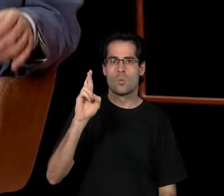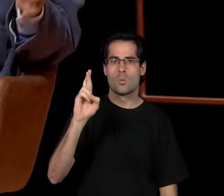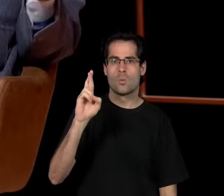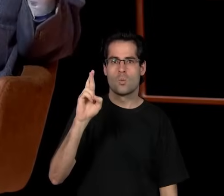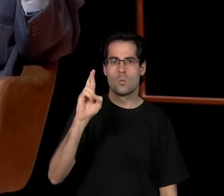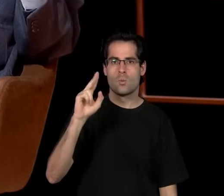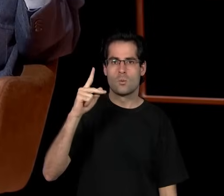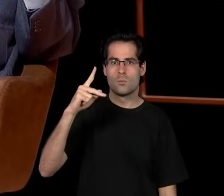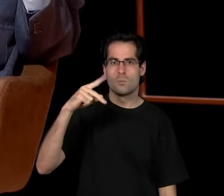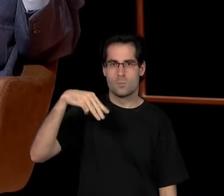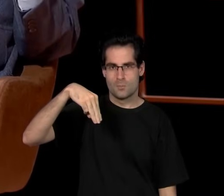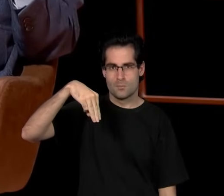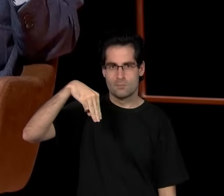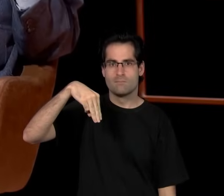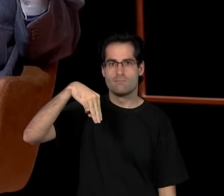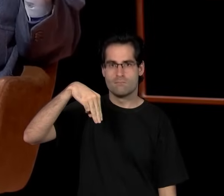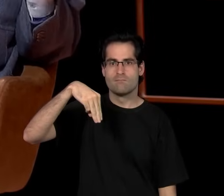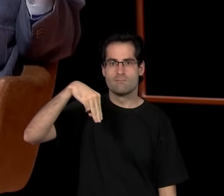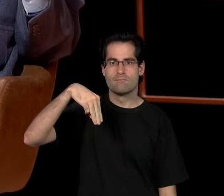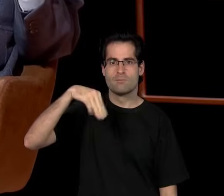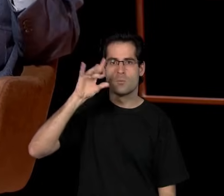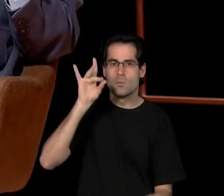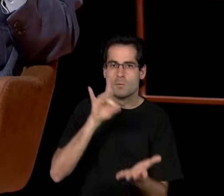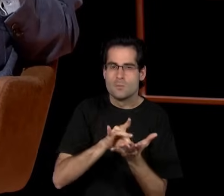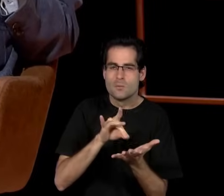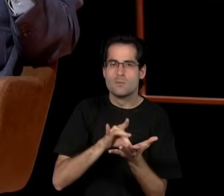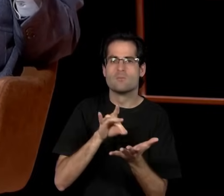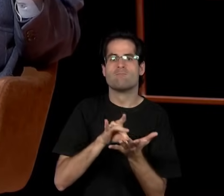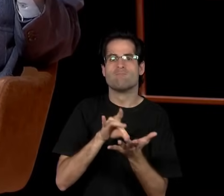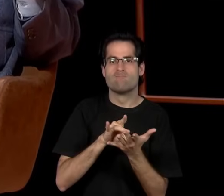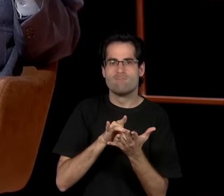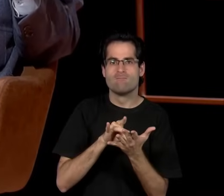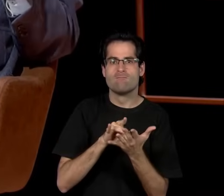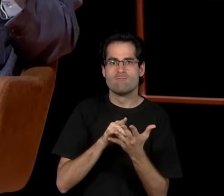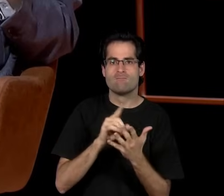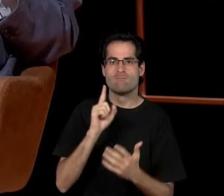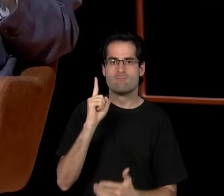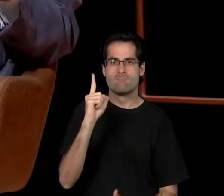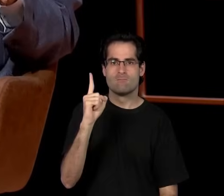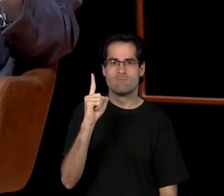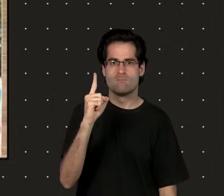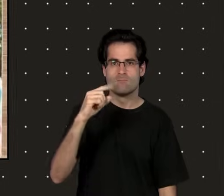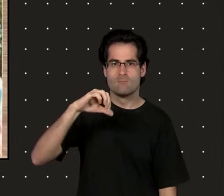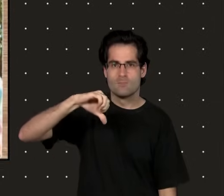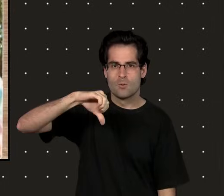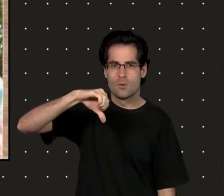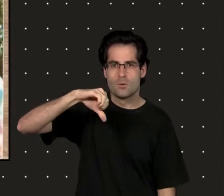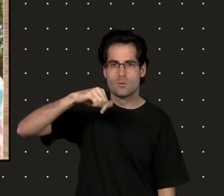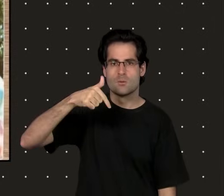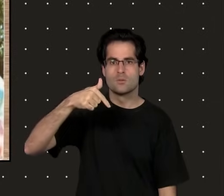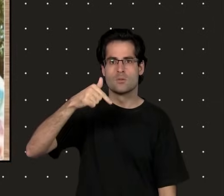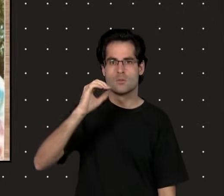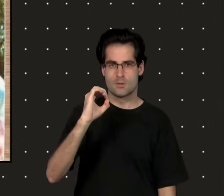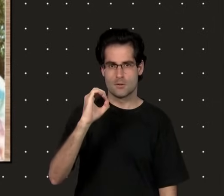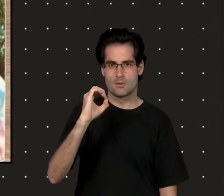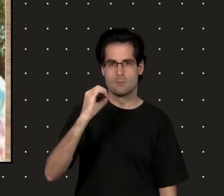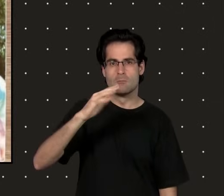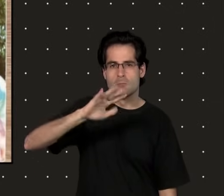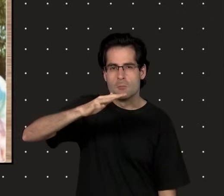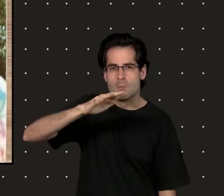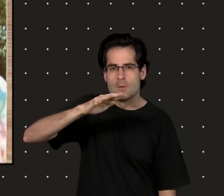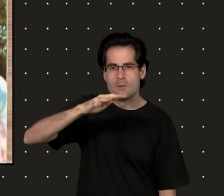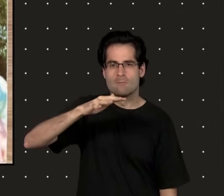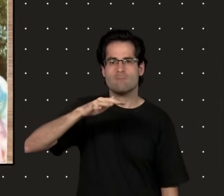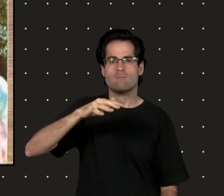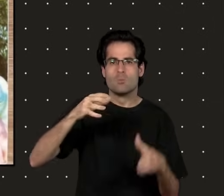Na verdade, eu tinha, na década de 70, fiz os Baianos, né? Depois, no começo, fiz os Novos Baianos. E aí resolvi que eu tinha